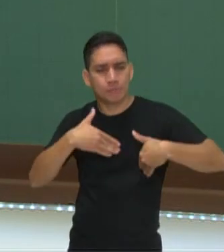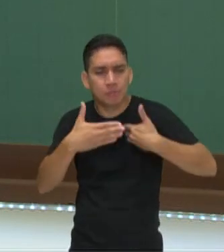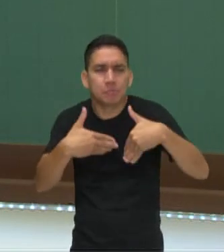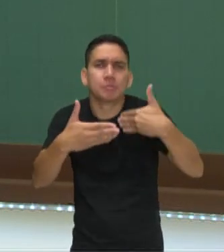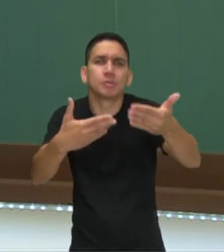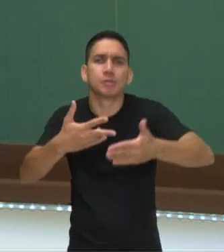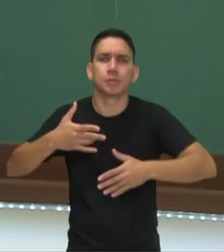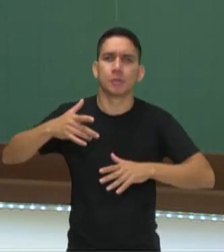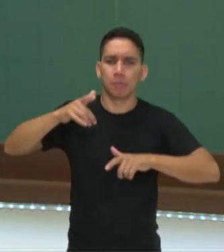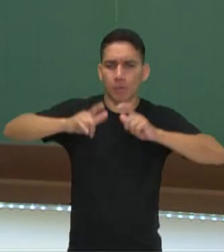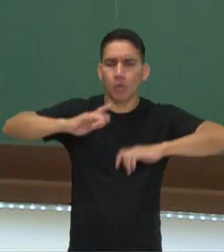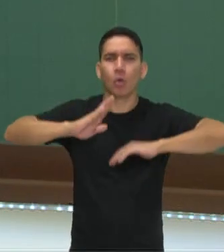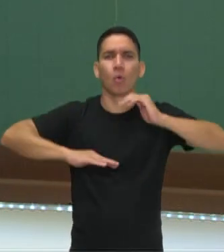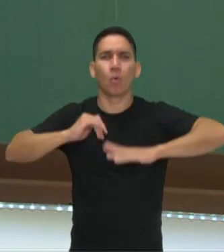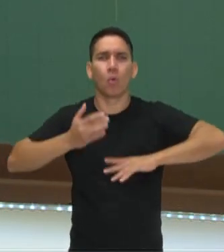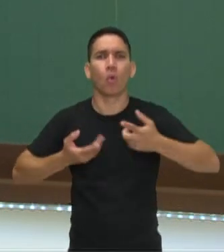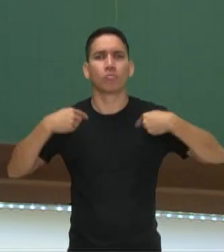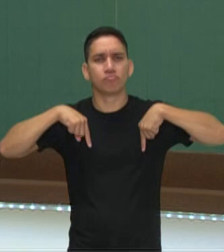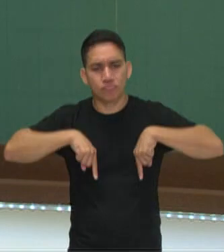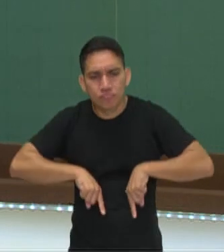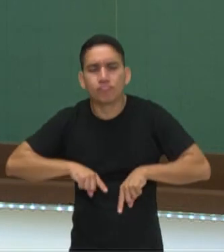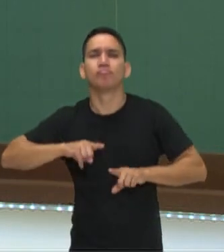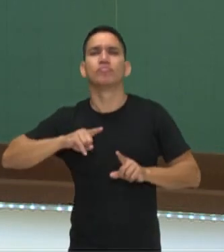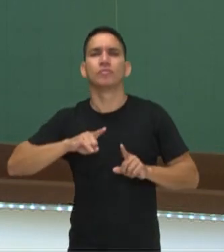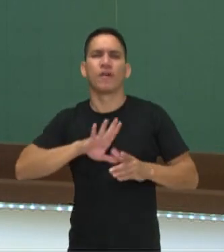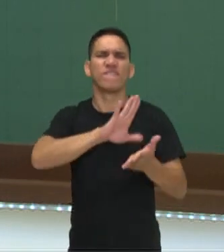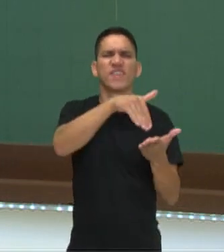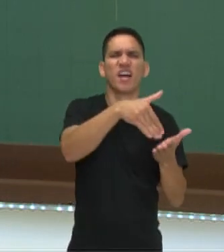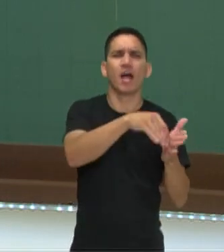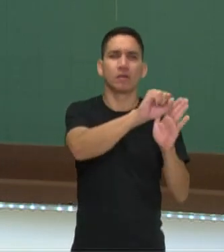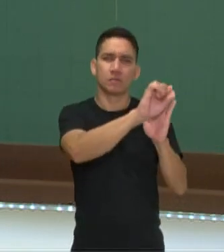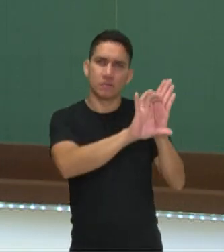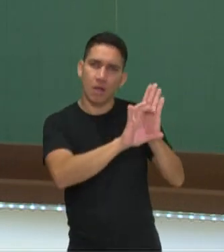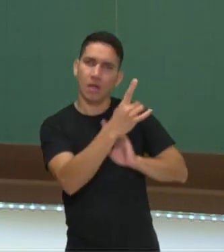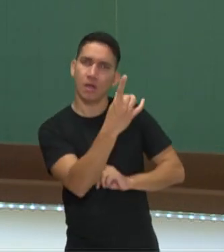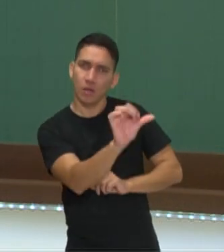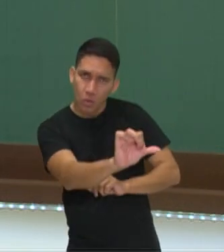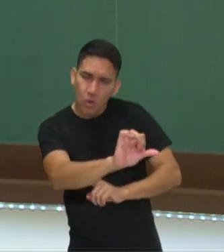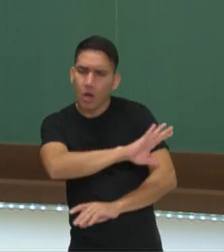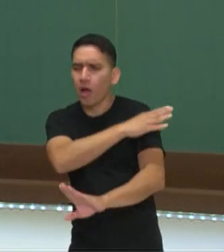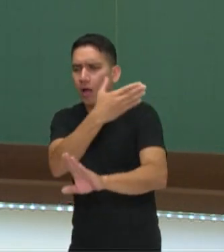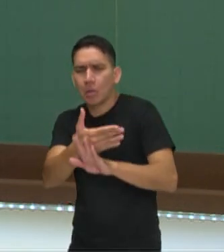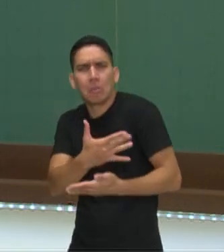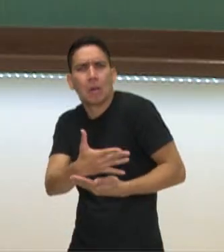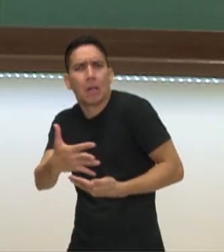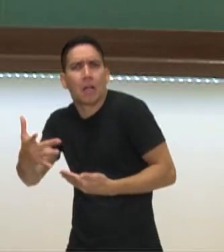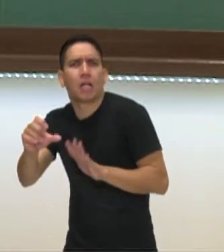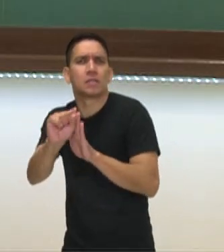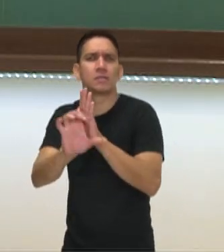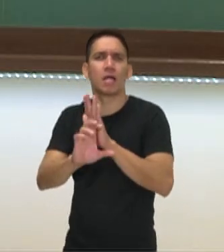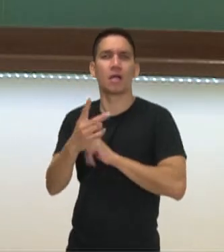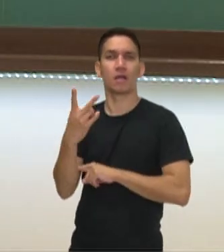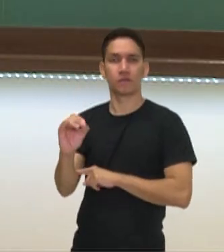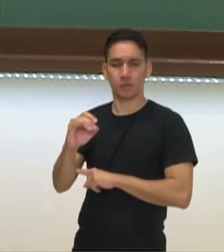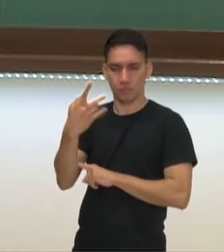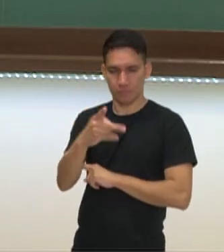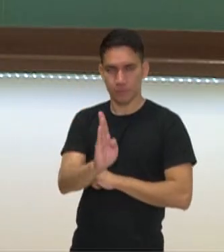caminhada dos antropólogos aí, né, do final do século XIX ao longo do século XX no Brasil.